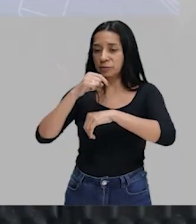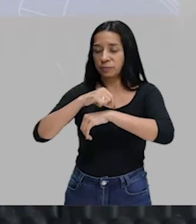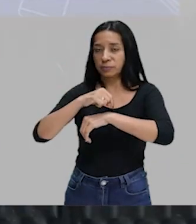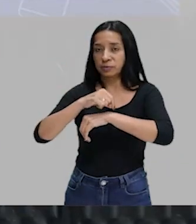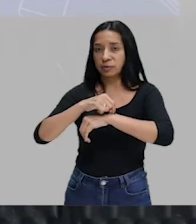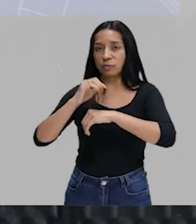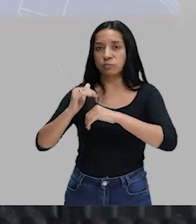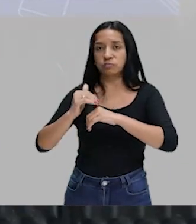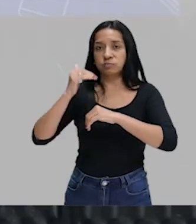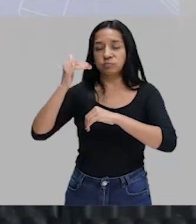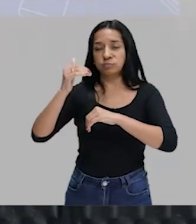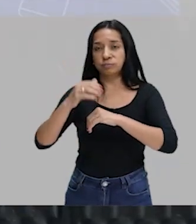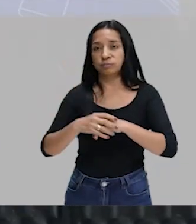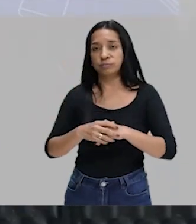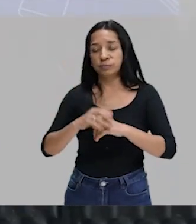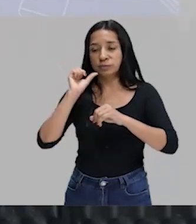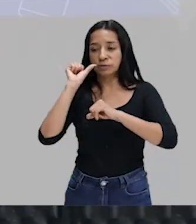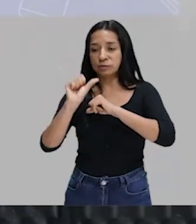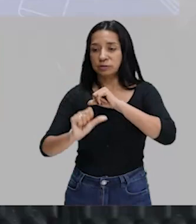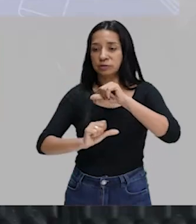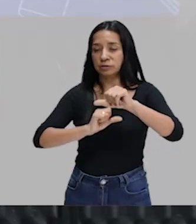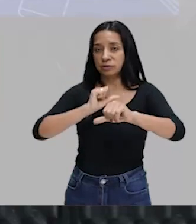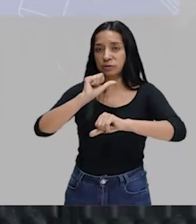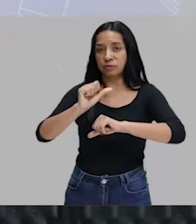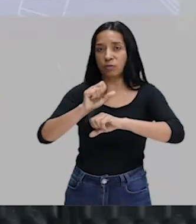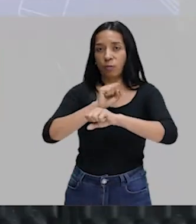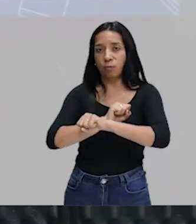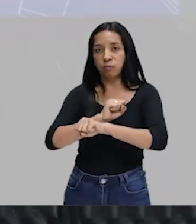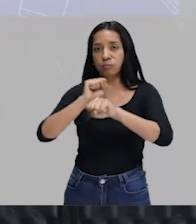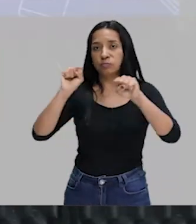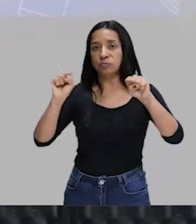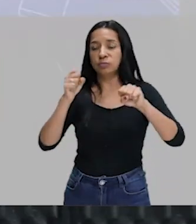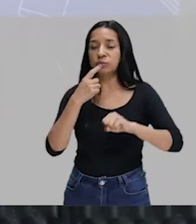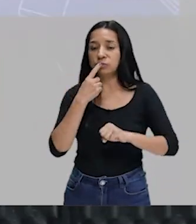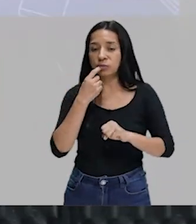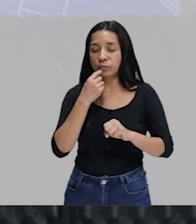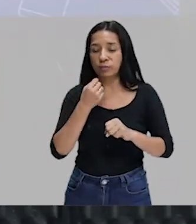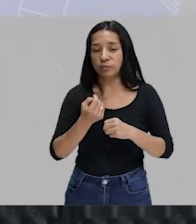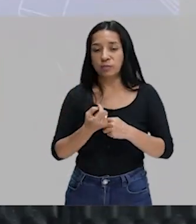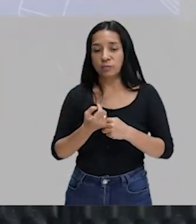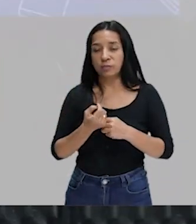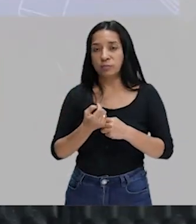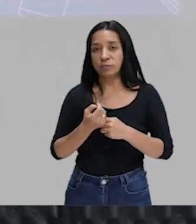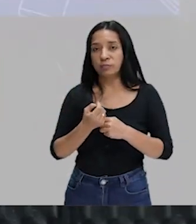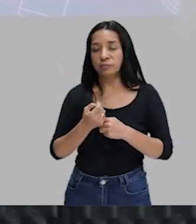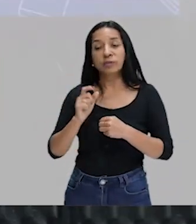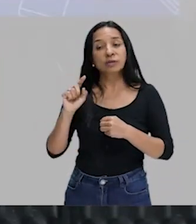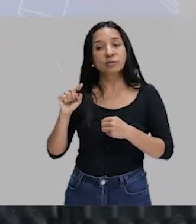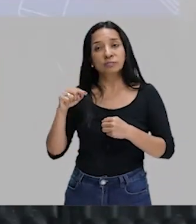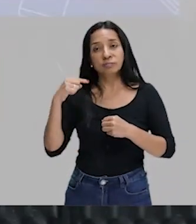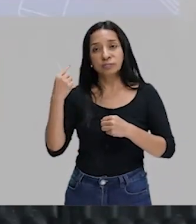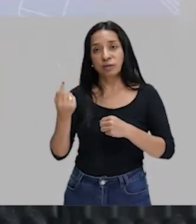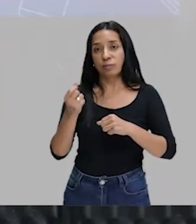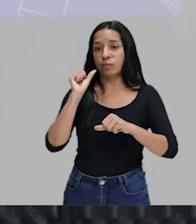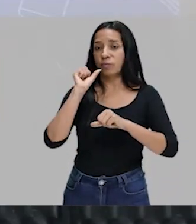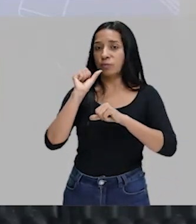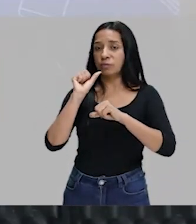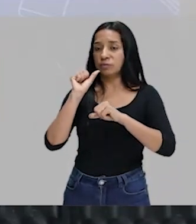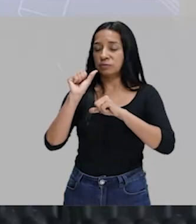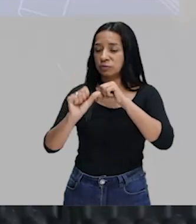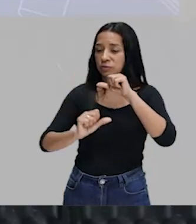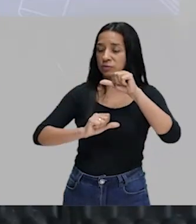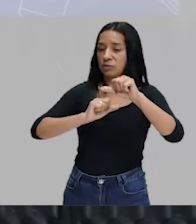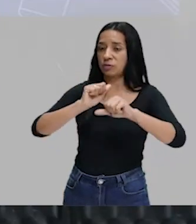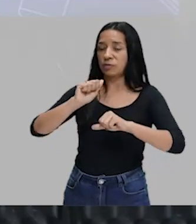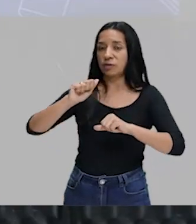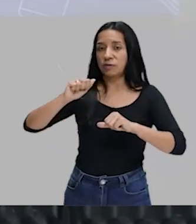maiores. Né? Então ele vai se tornar um gigante vermelho, para depois se tornar aí uma anã branca.